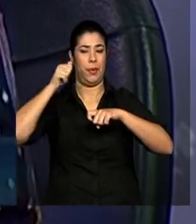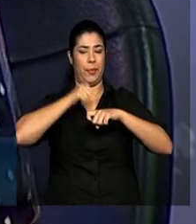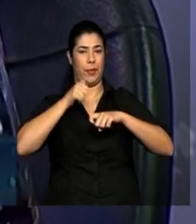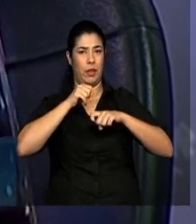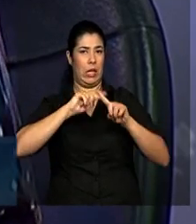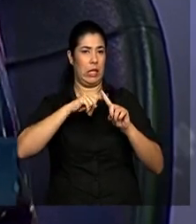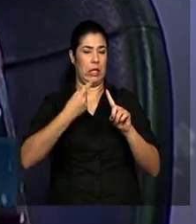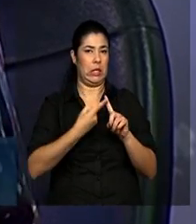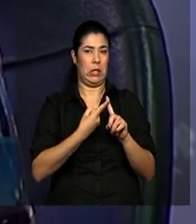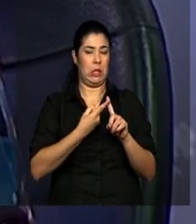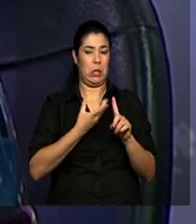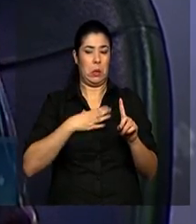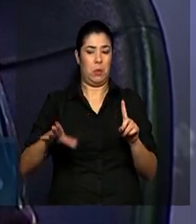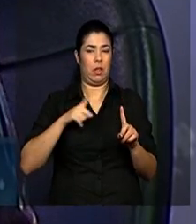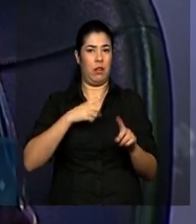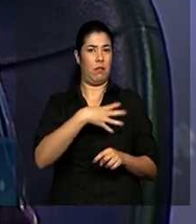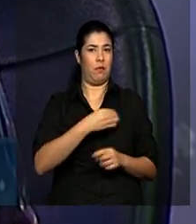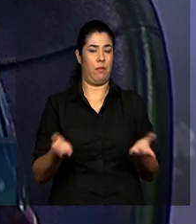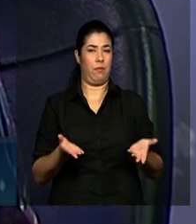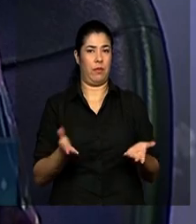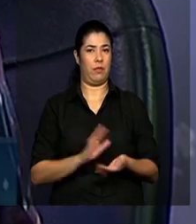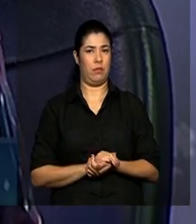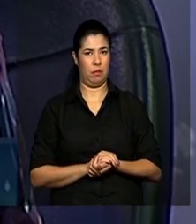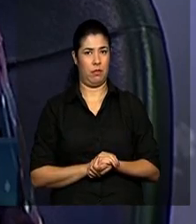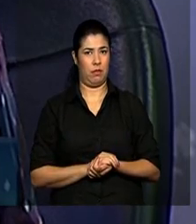sem querer engravidar desse estupro.